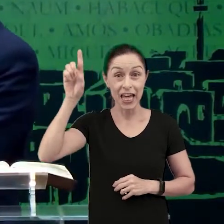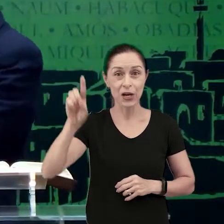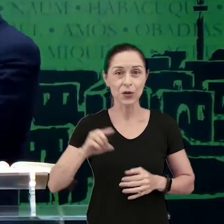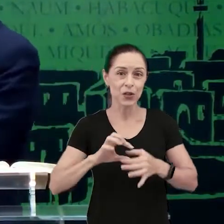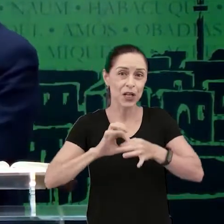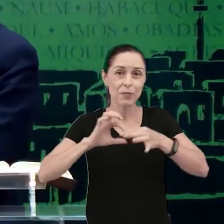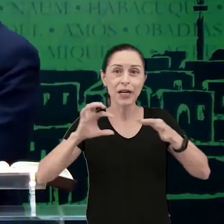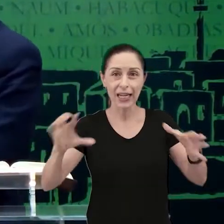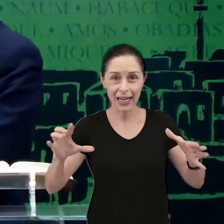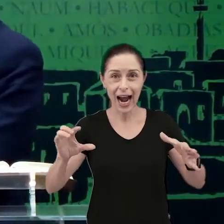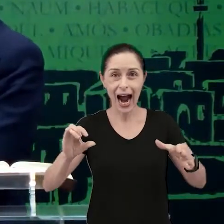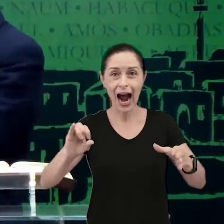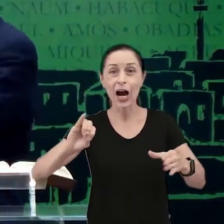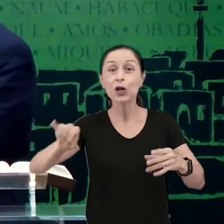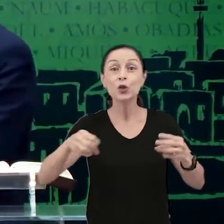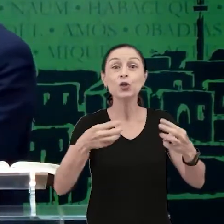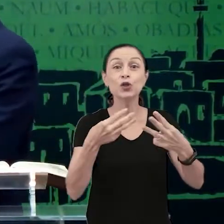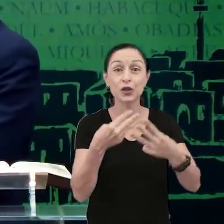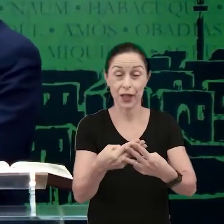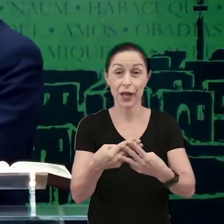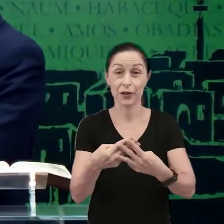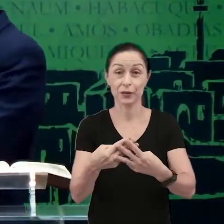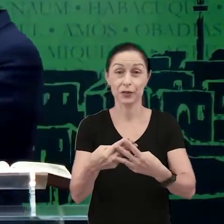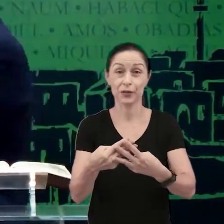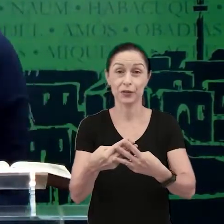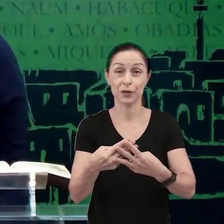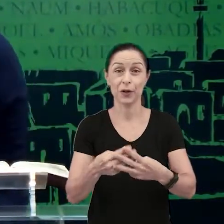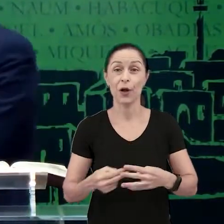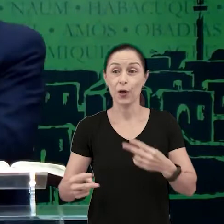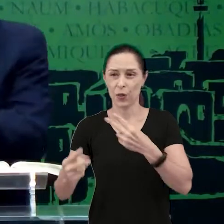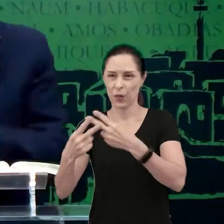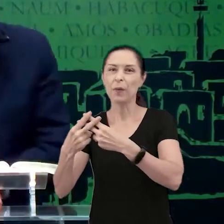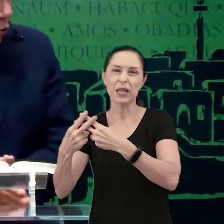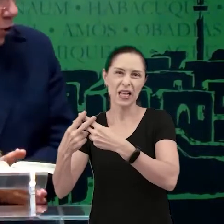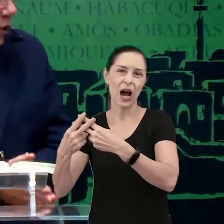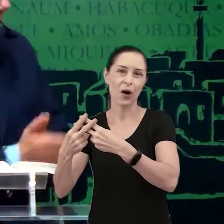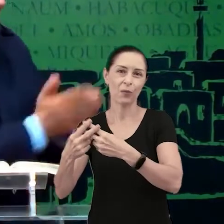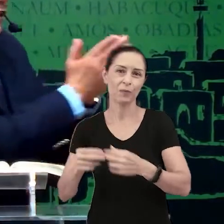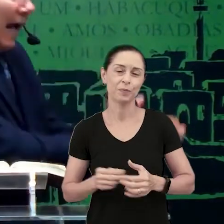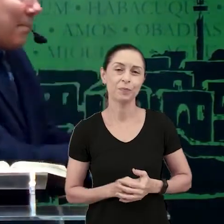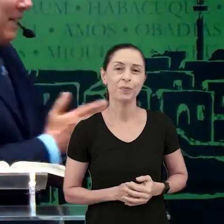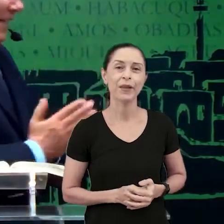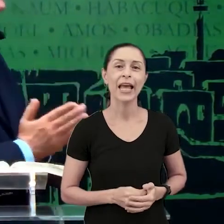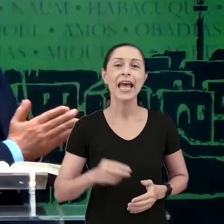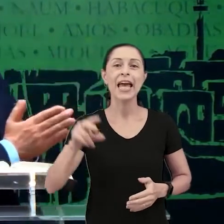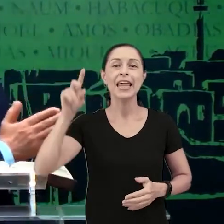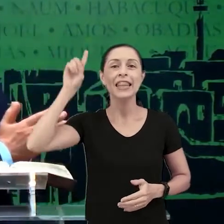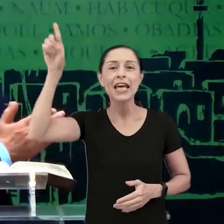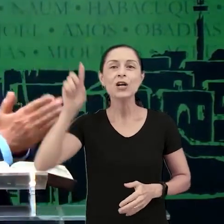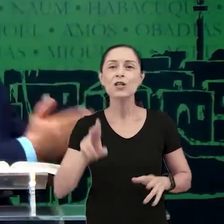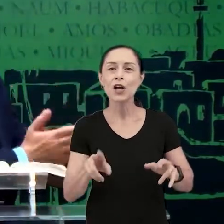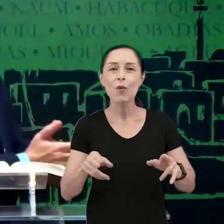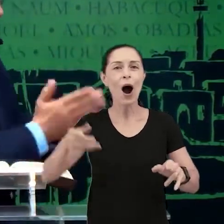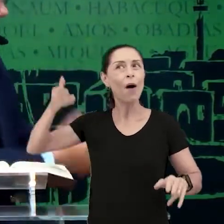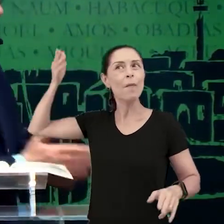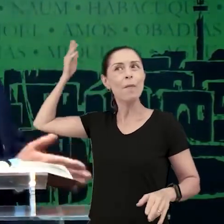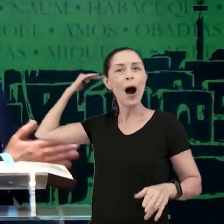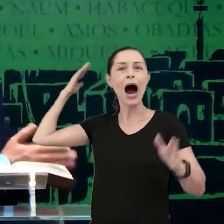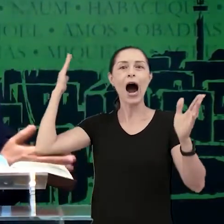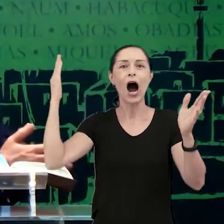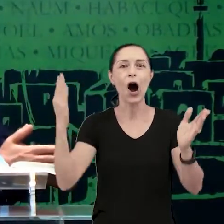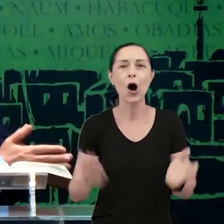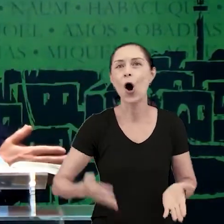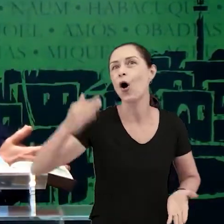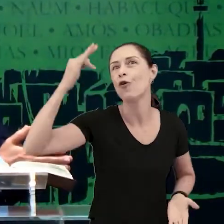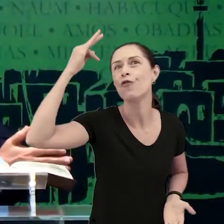Babilônia. Deus é o mesmo, Ele age do mesmo jeito, Ele agiu ontem, Ele age hoje, Ele agirá amanhã. Se você cair, Ele